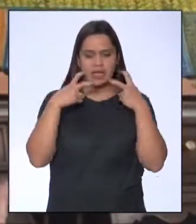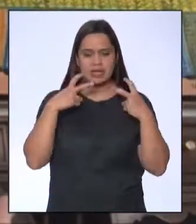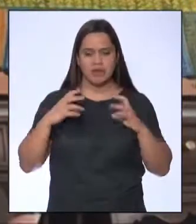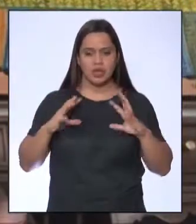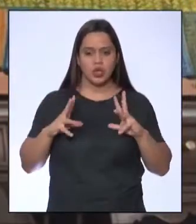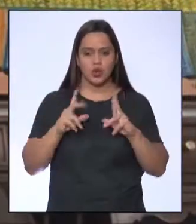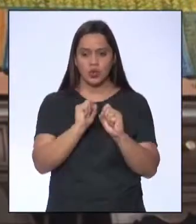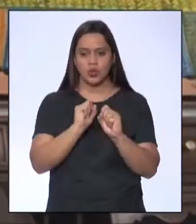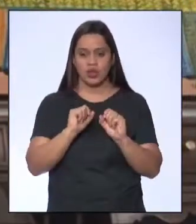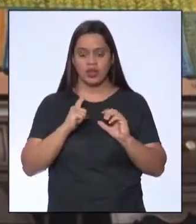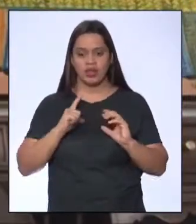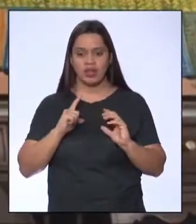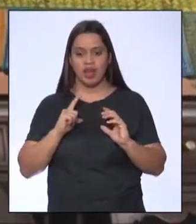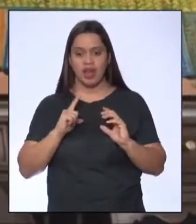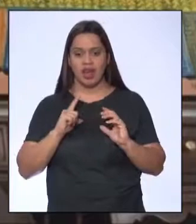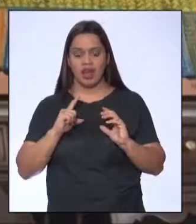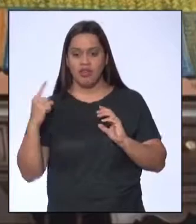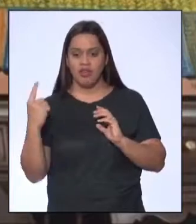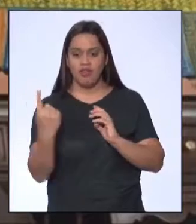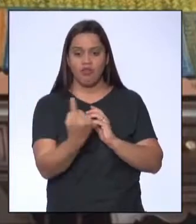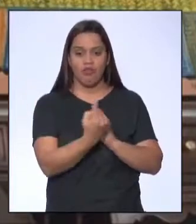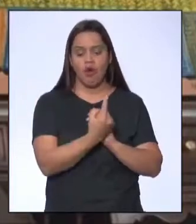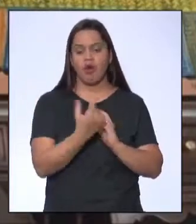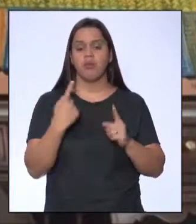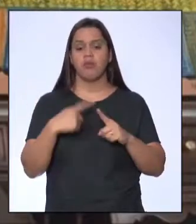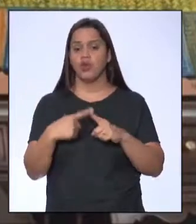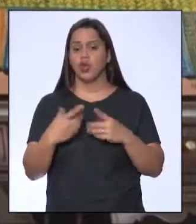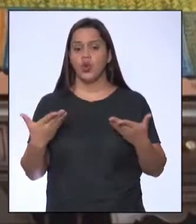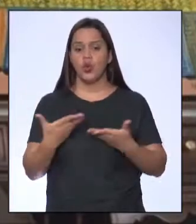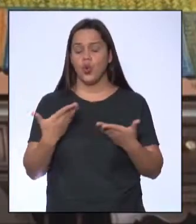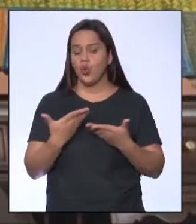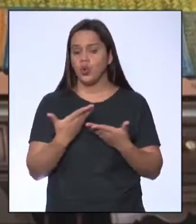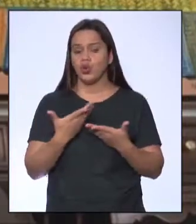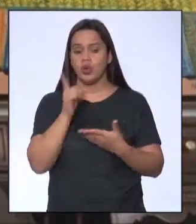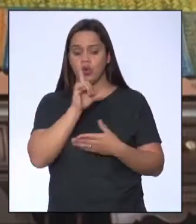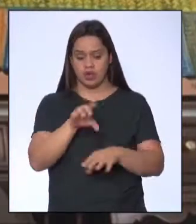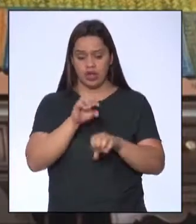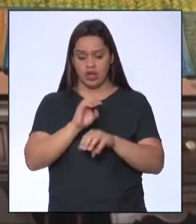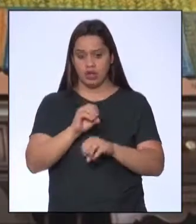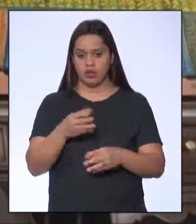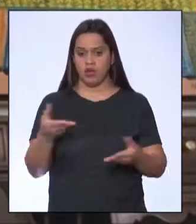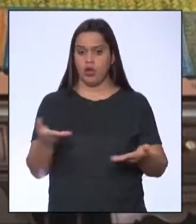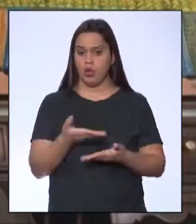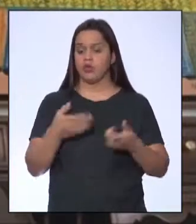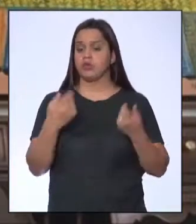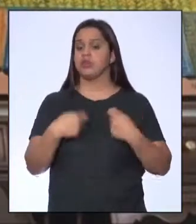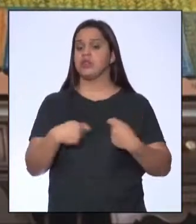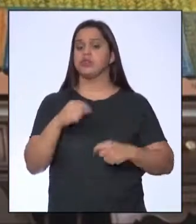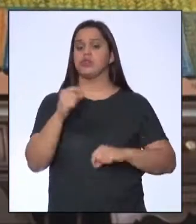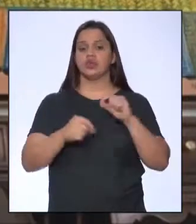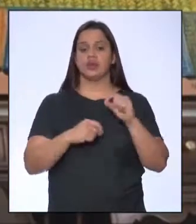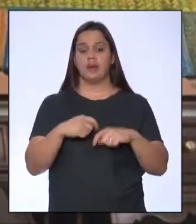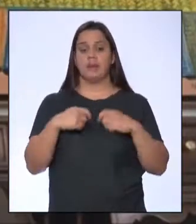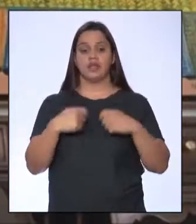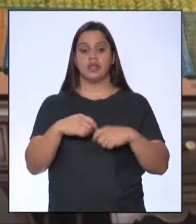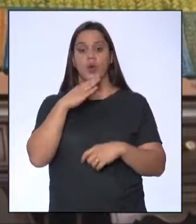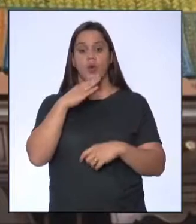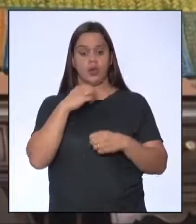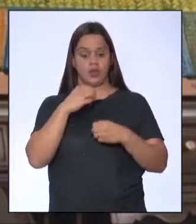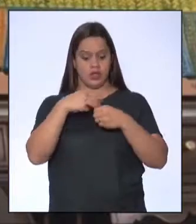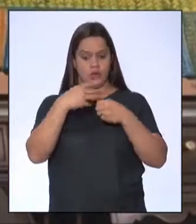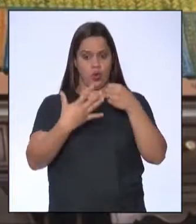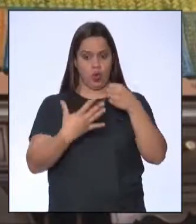entorno, porque, na verdade, para educar hoje, a gente sabe que você tem que conhecer o conteúdo que você